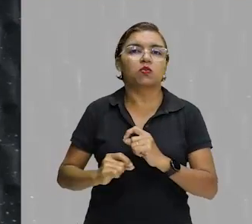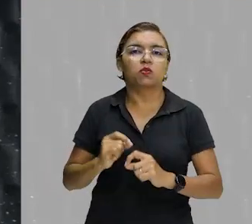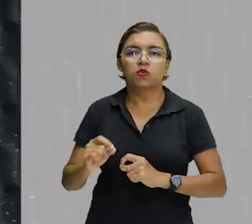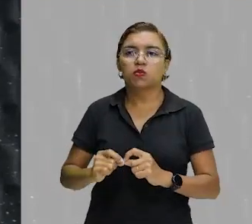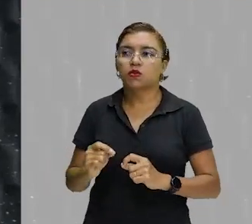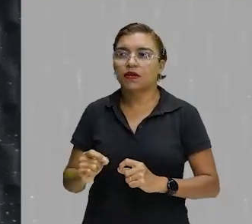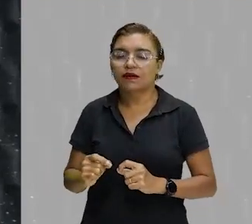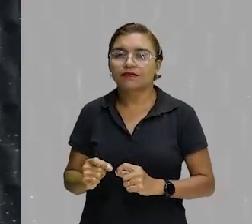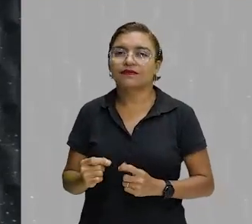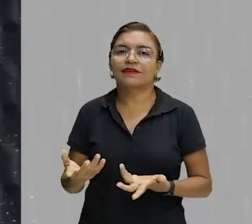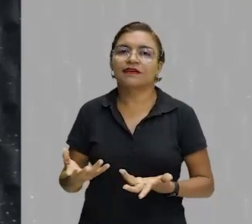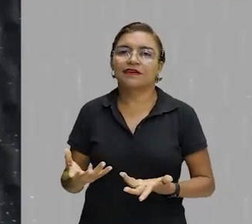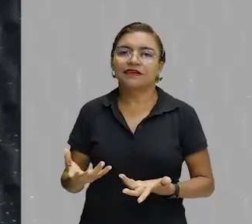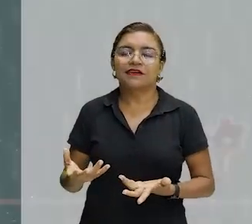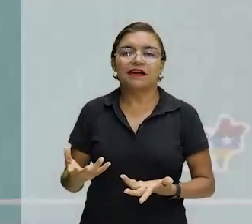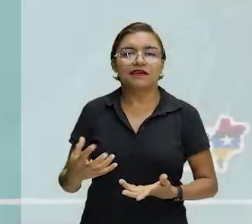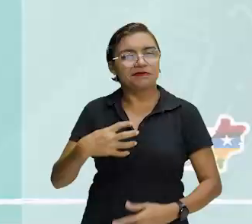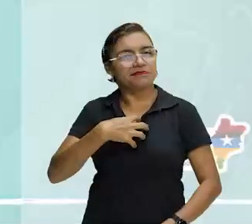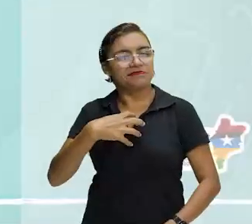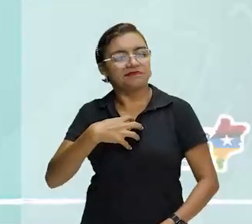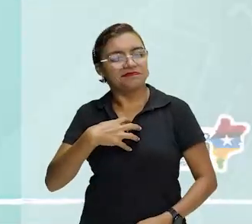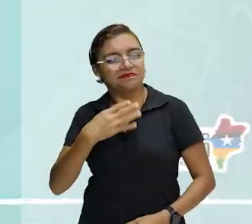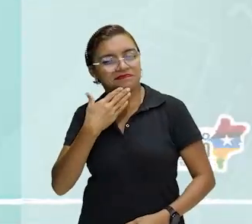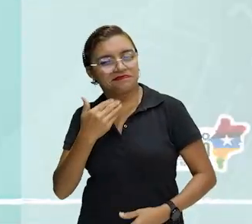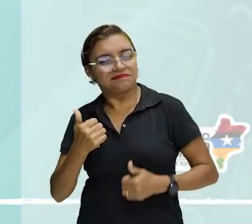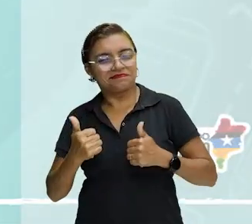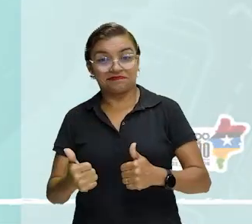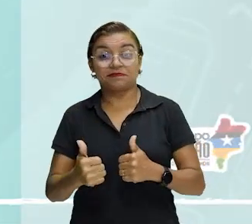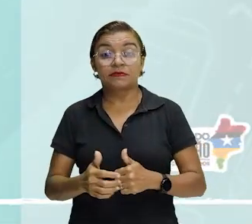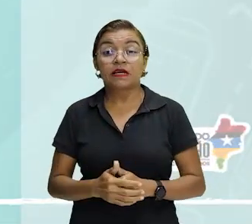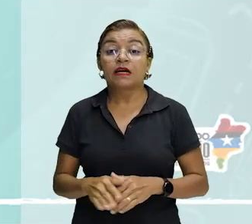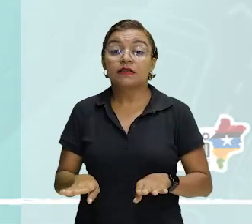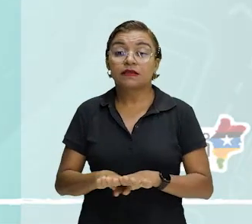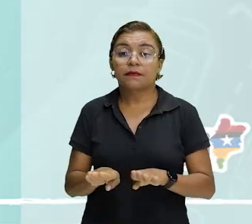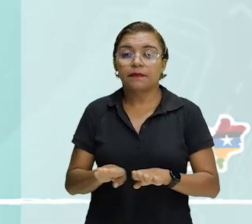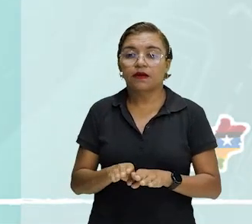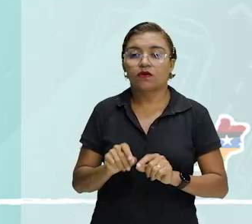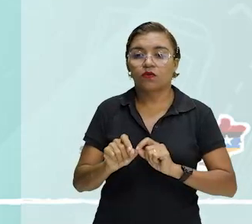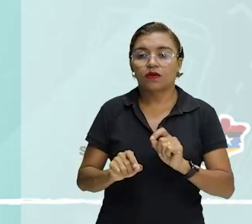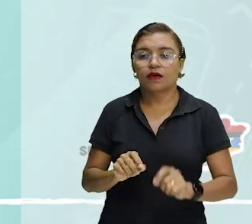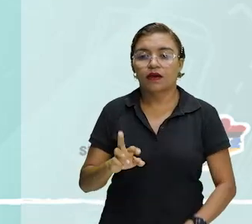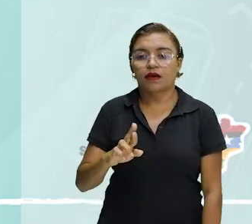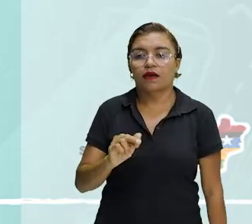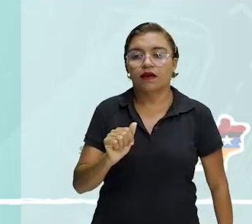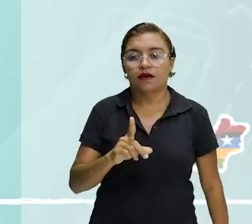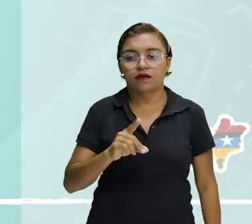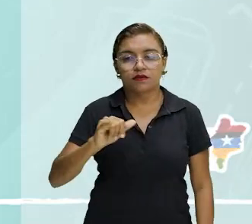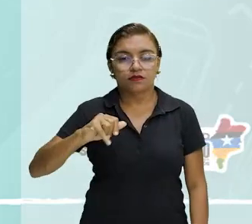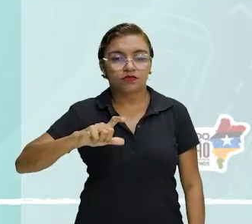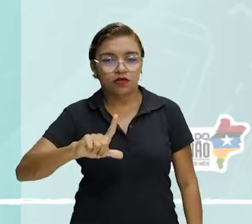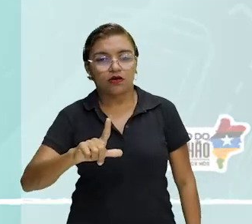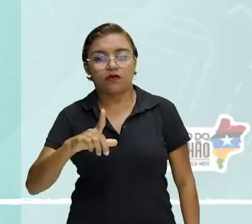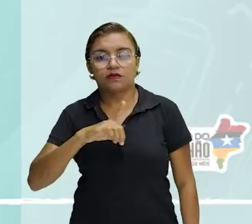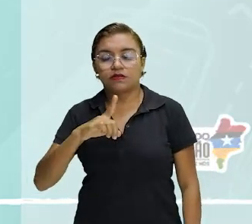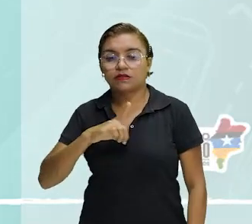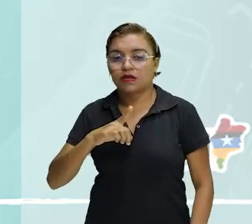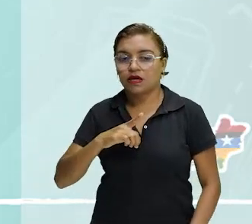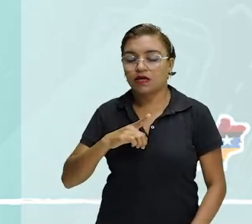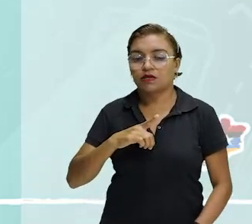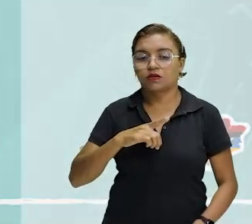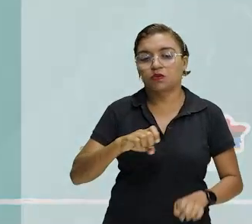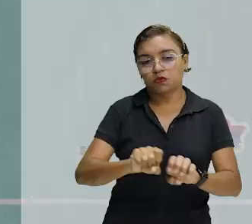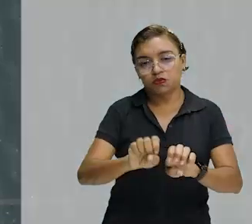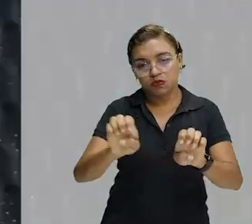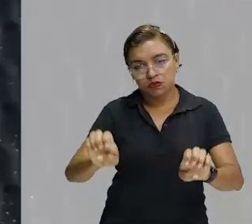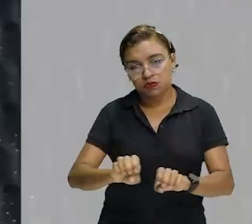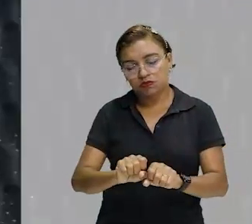bem inspirada nesse dia. E por último, o ritmo radial, que ele funciona em sistema circular, divergente